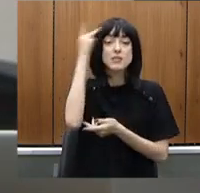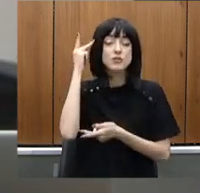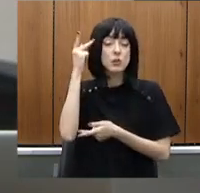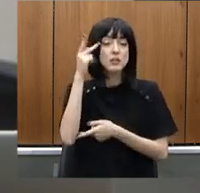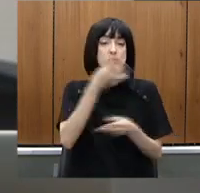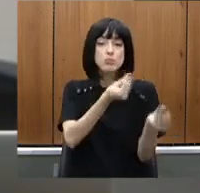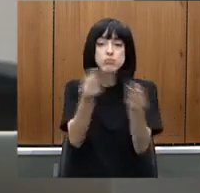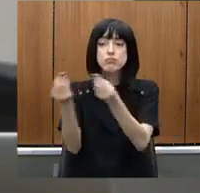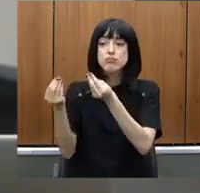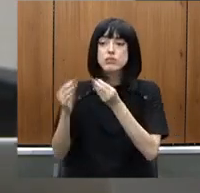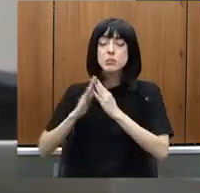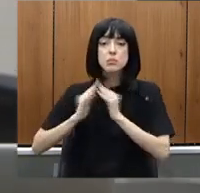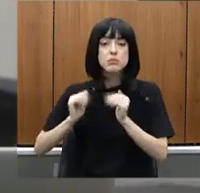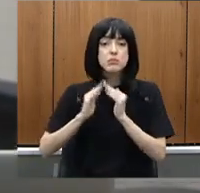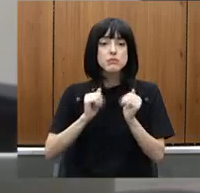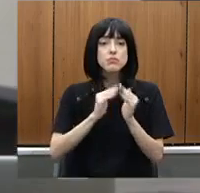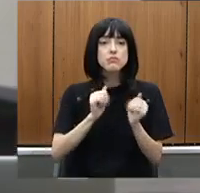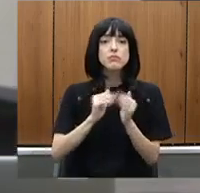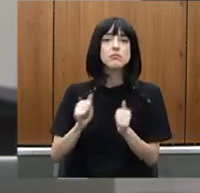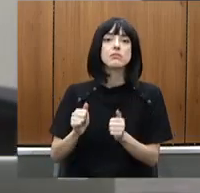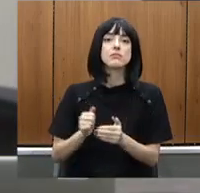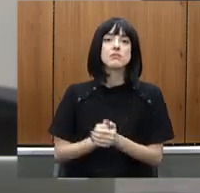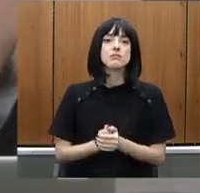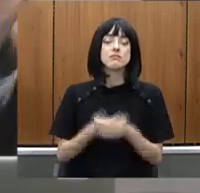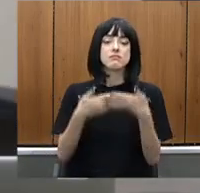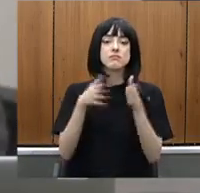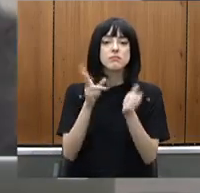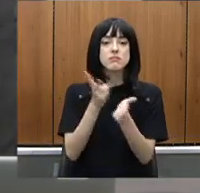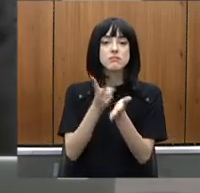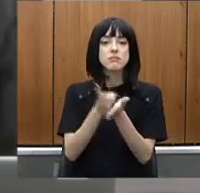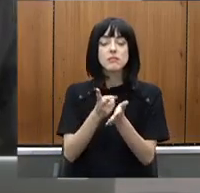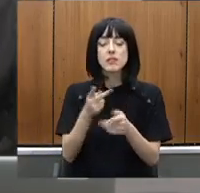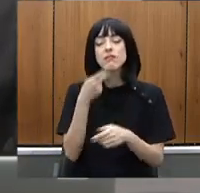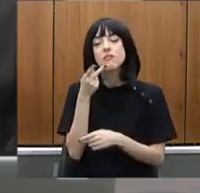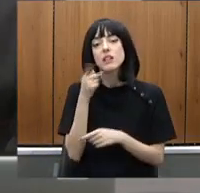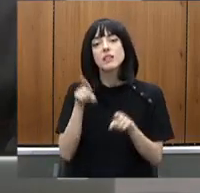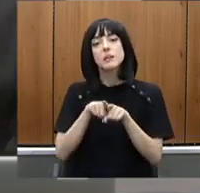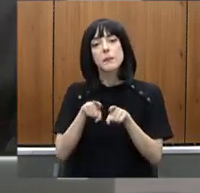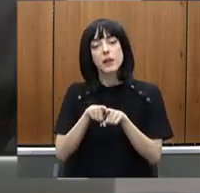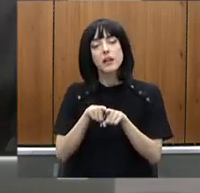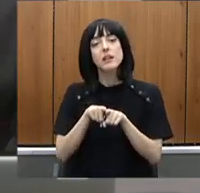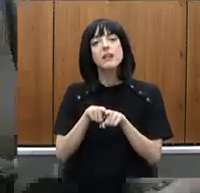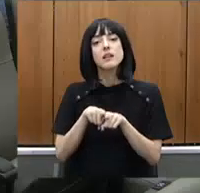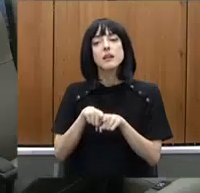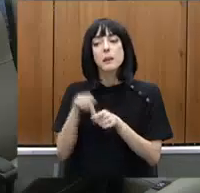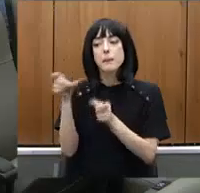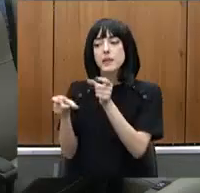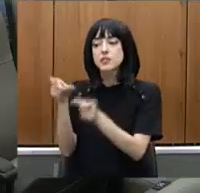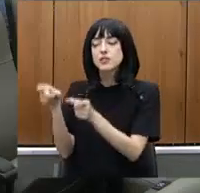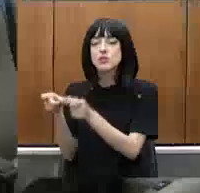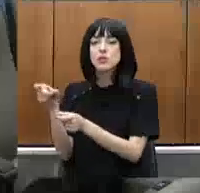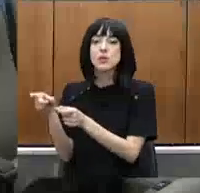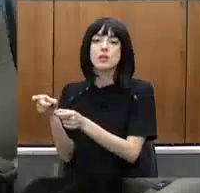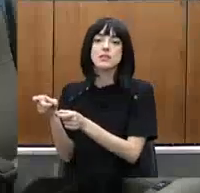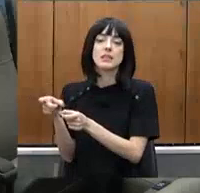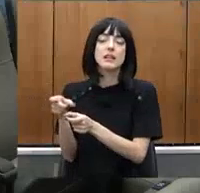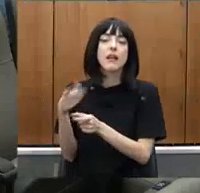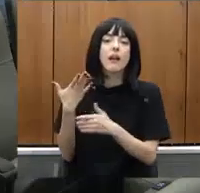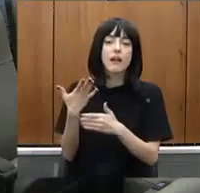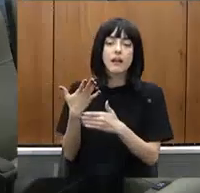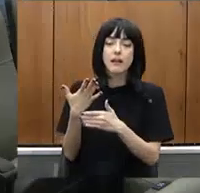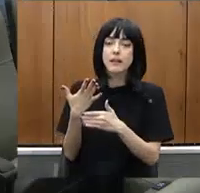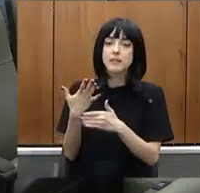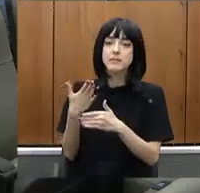efetivo que está excedente nesse momento e pode ser recrutado para ser aproveitado aí